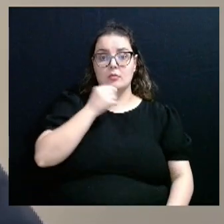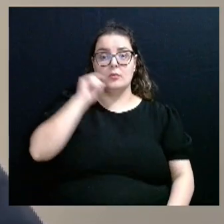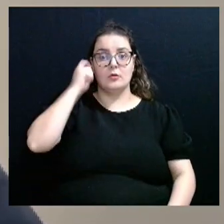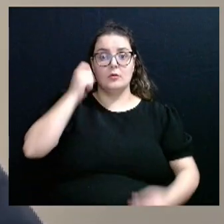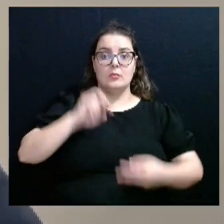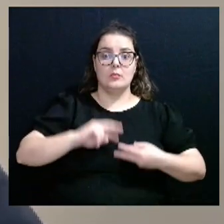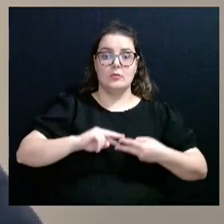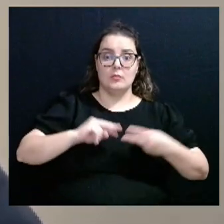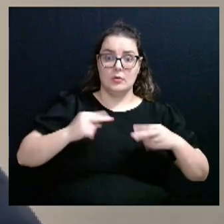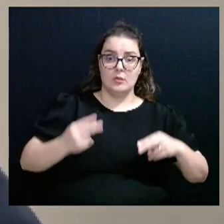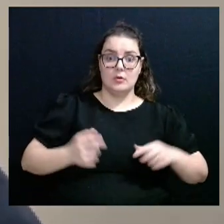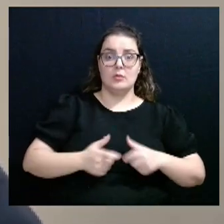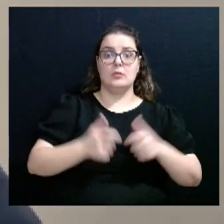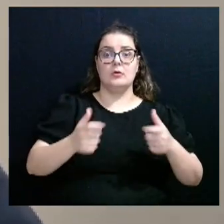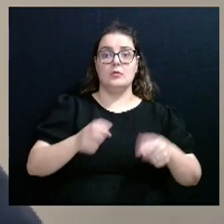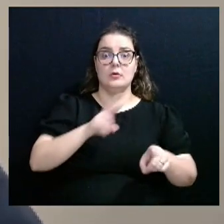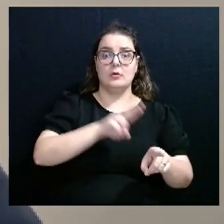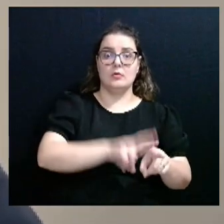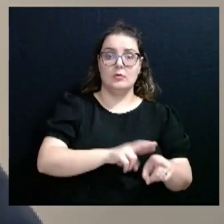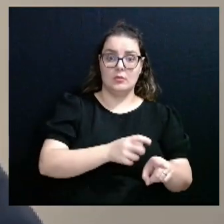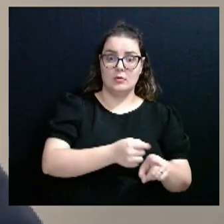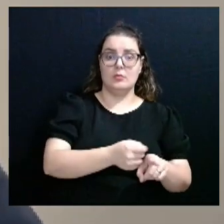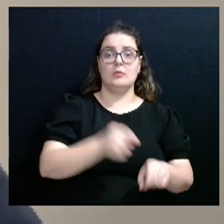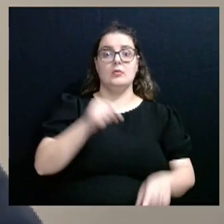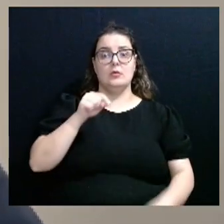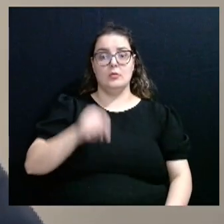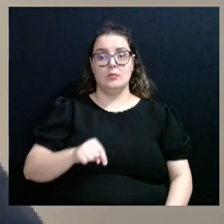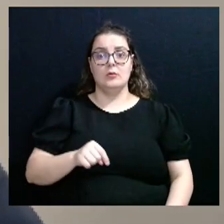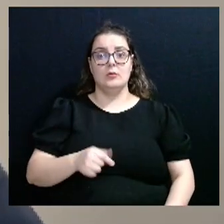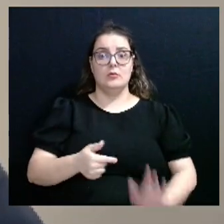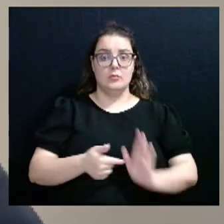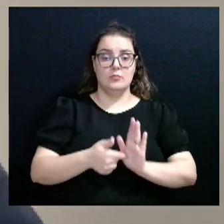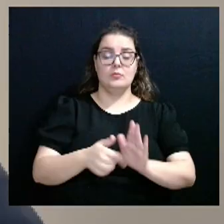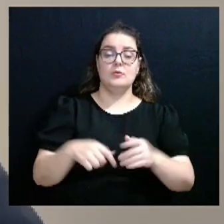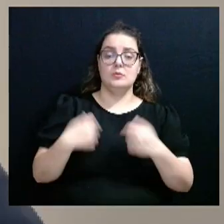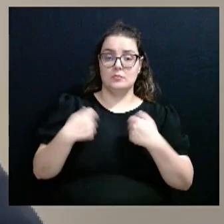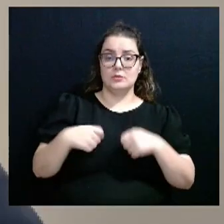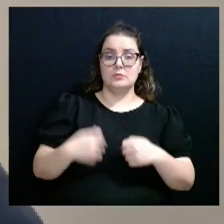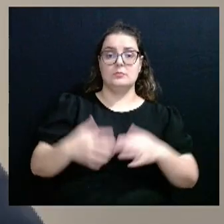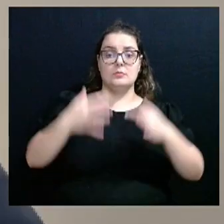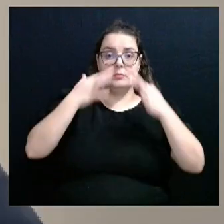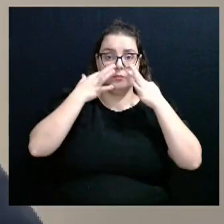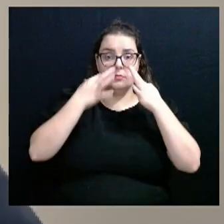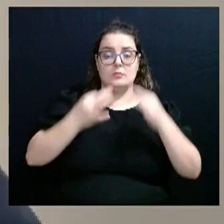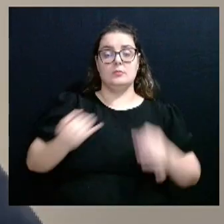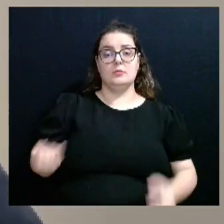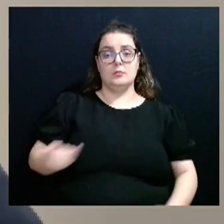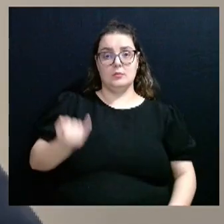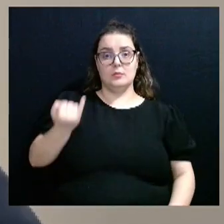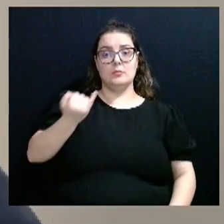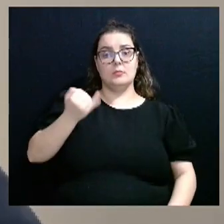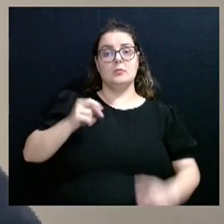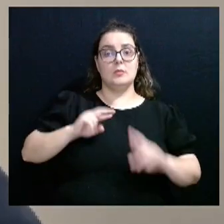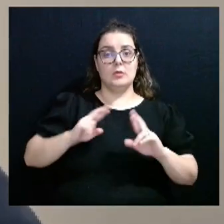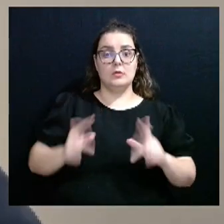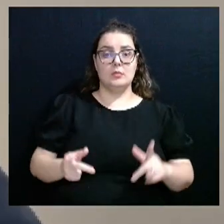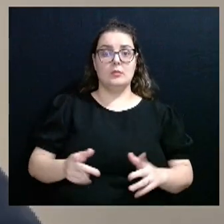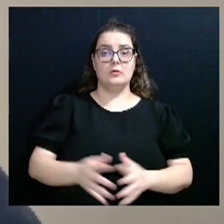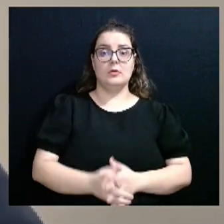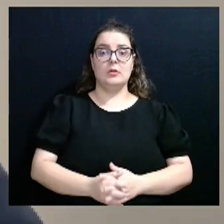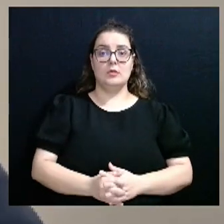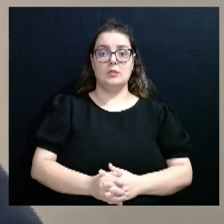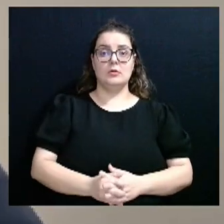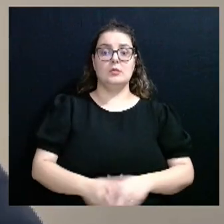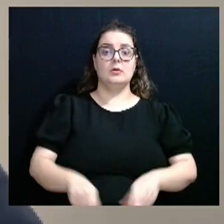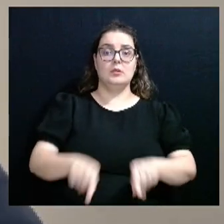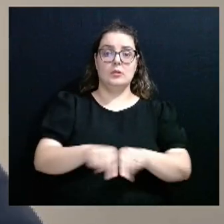câncer de próstata. Isso daí denota uma necessidade de atenção importante e diferenciada. E além dos homens